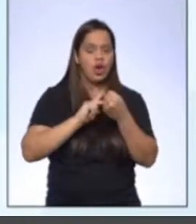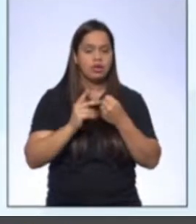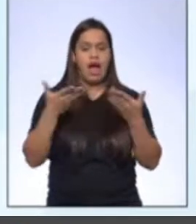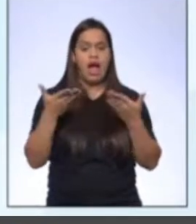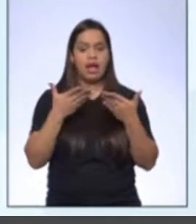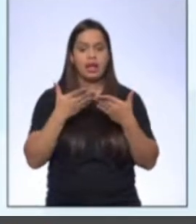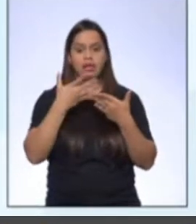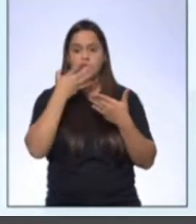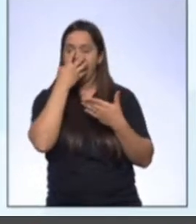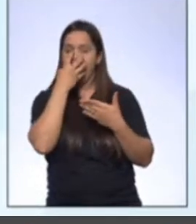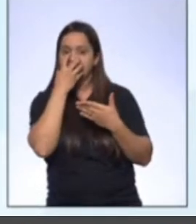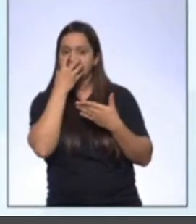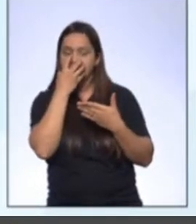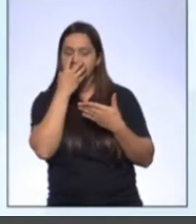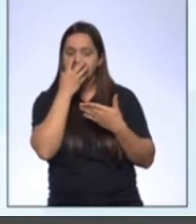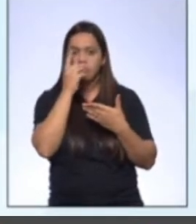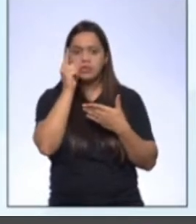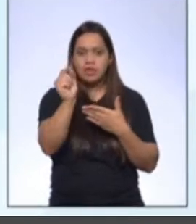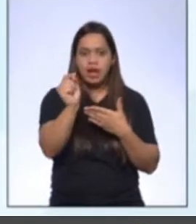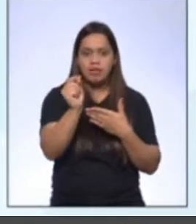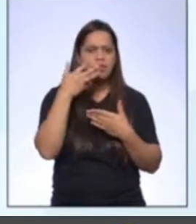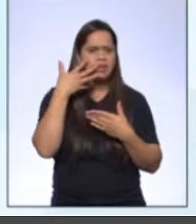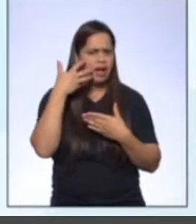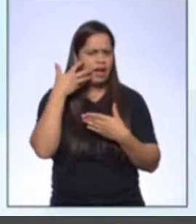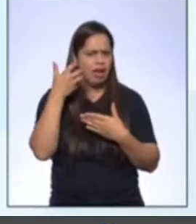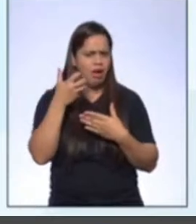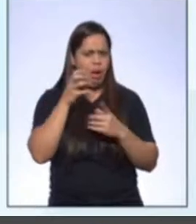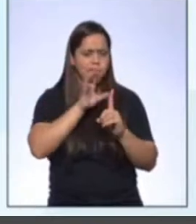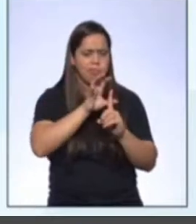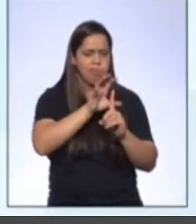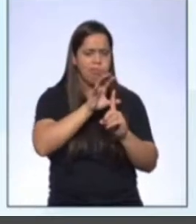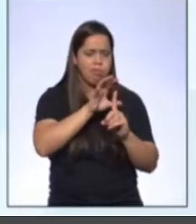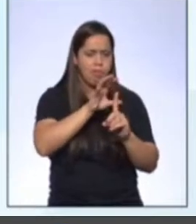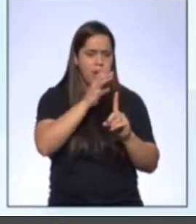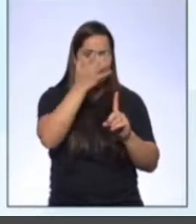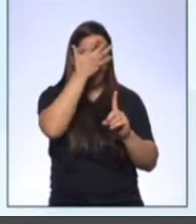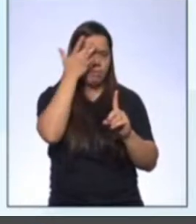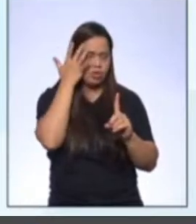Alternativa A, influenciar as pessoas a adotar pequenos animais.